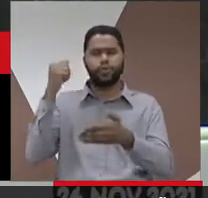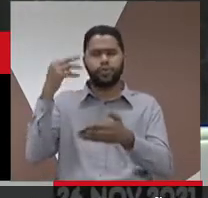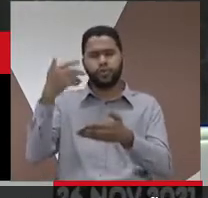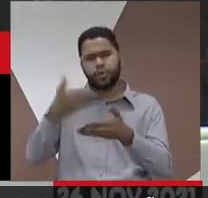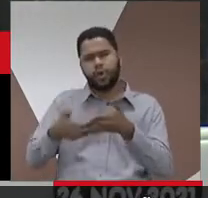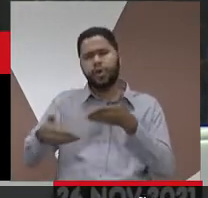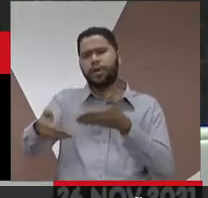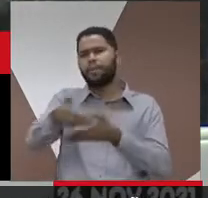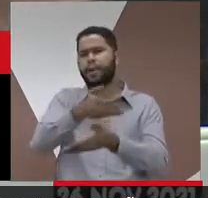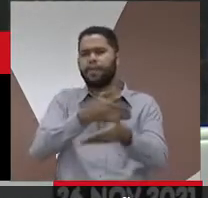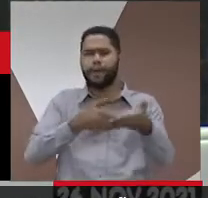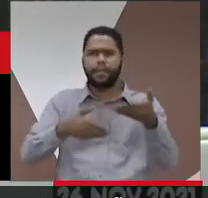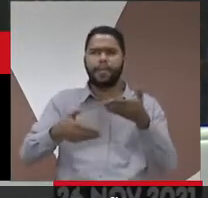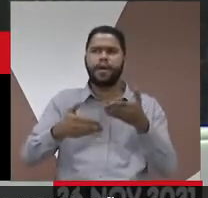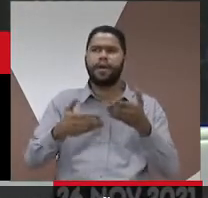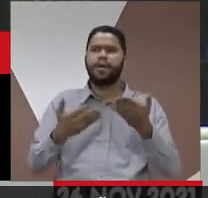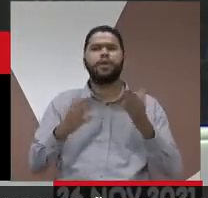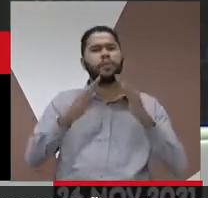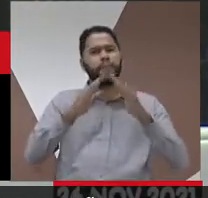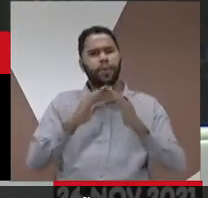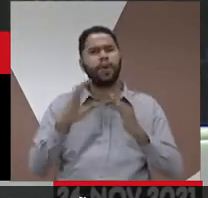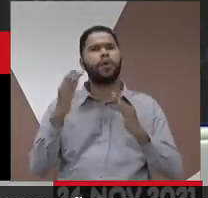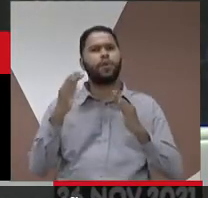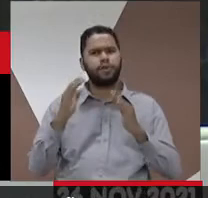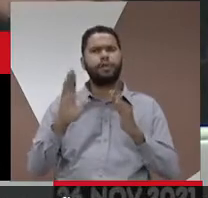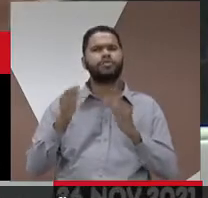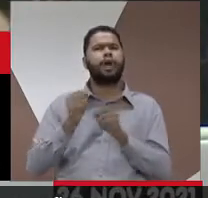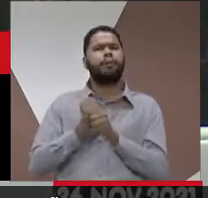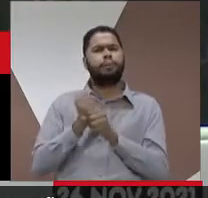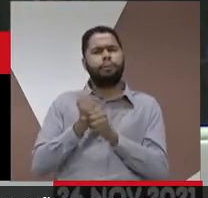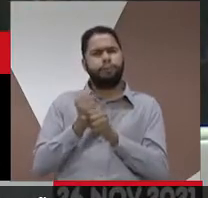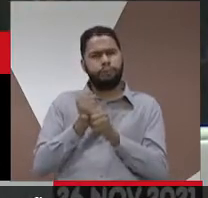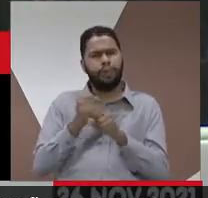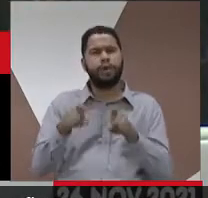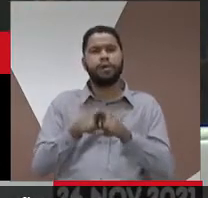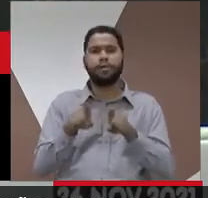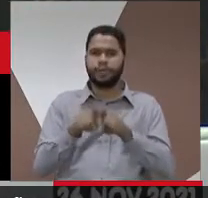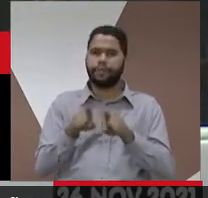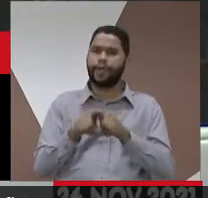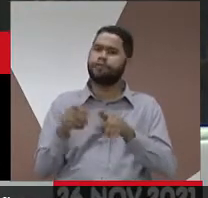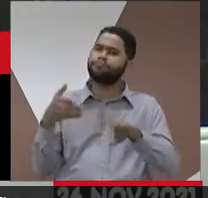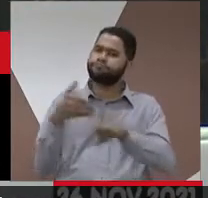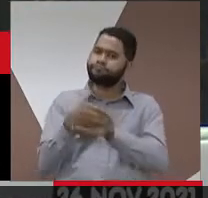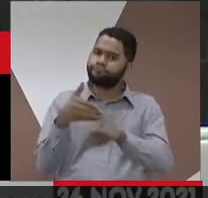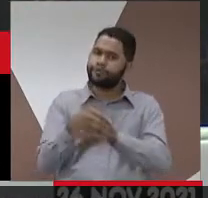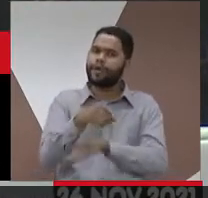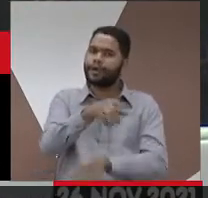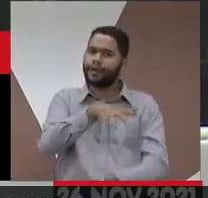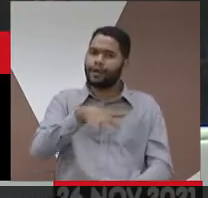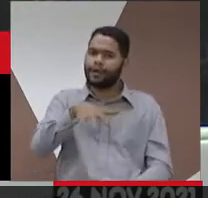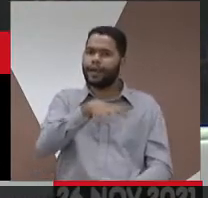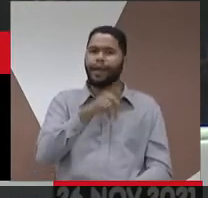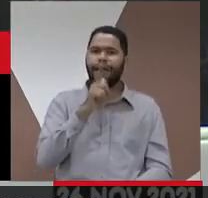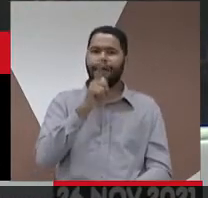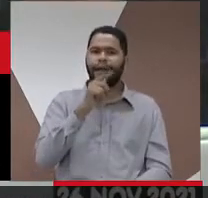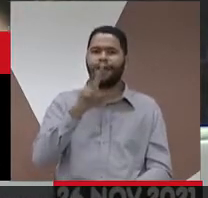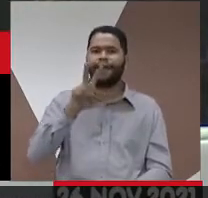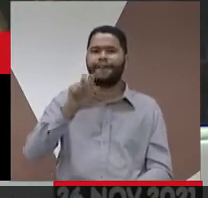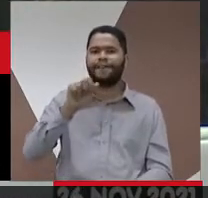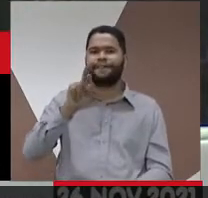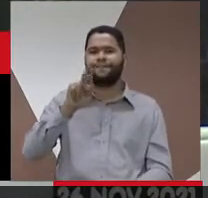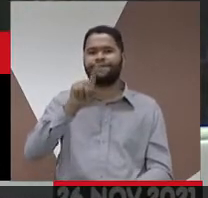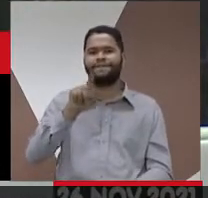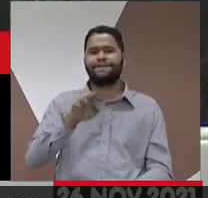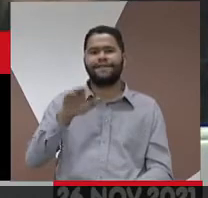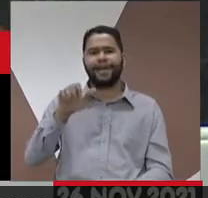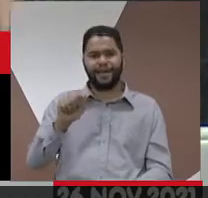convívio, fui morador de Contagem durante muito tempo, fui usuário da Vase das Flores, né, os meus filhos usavam ali,